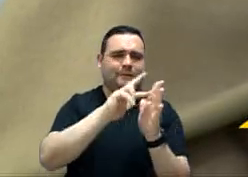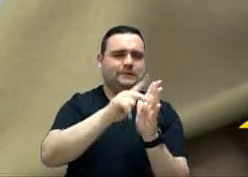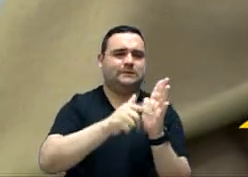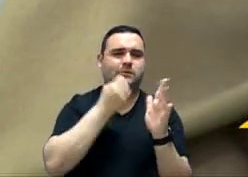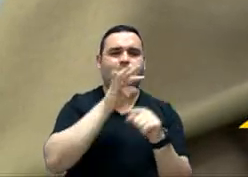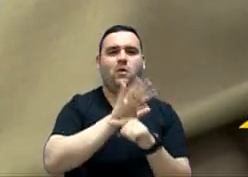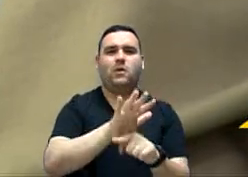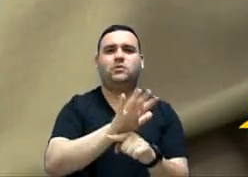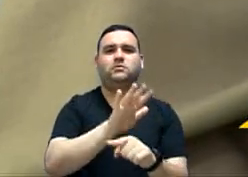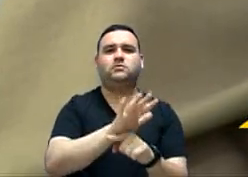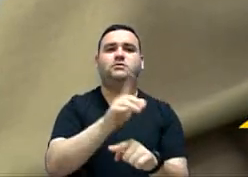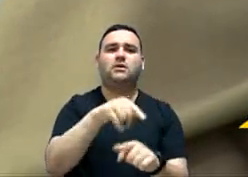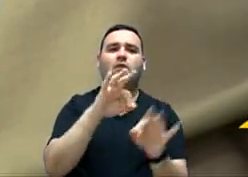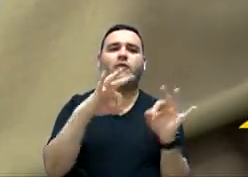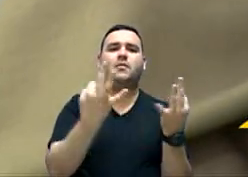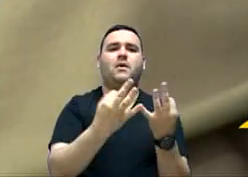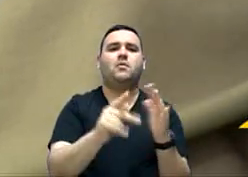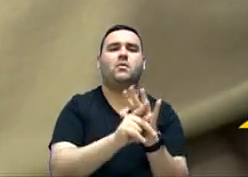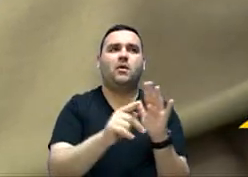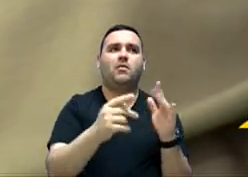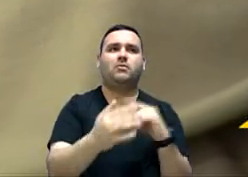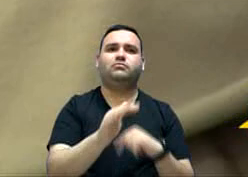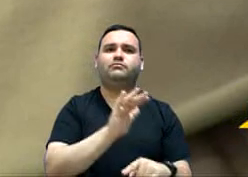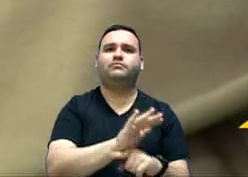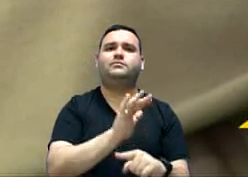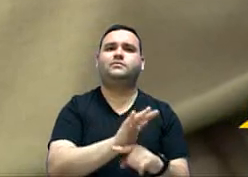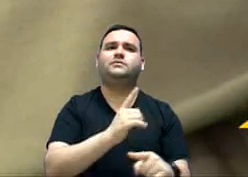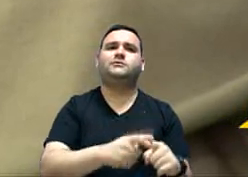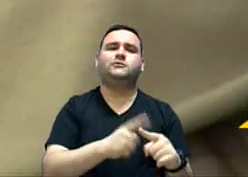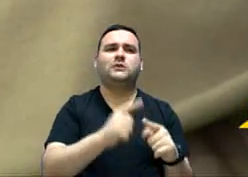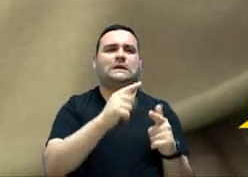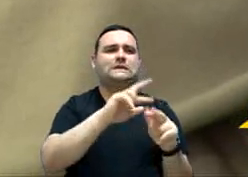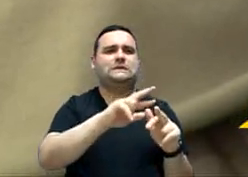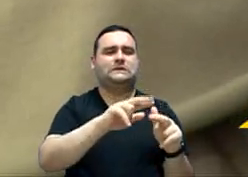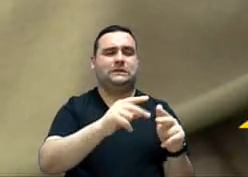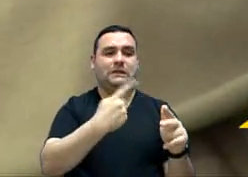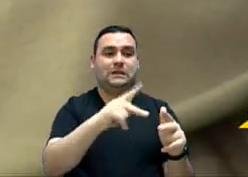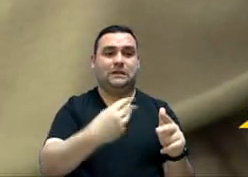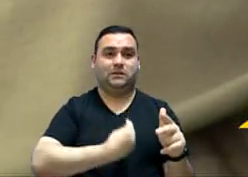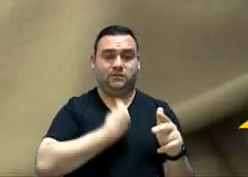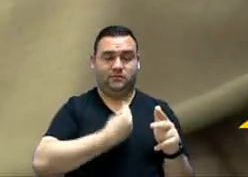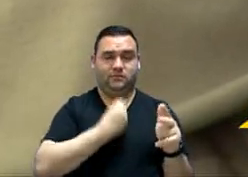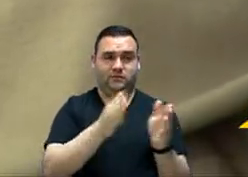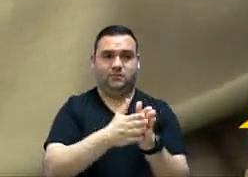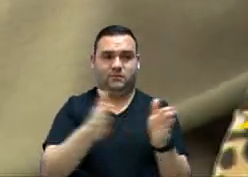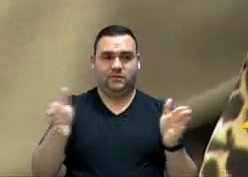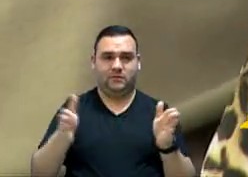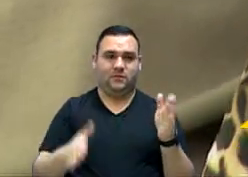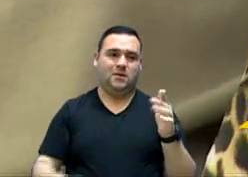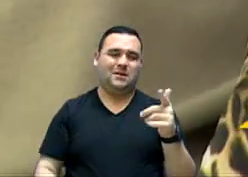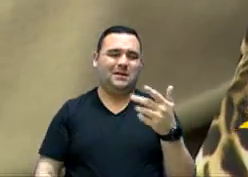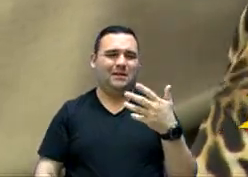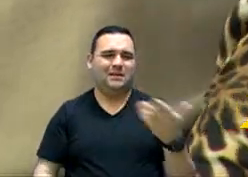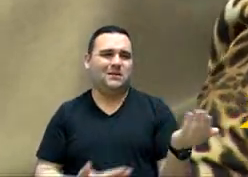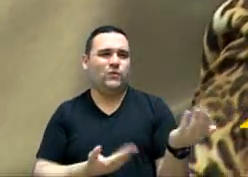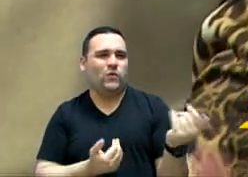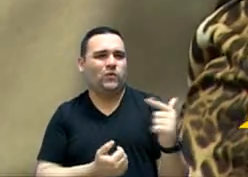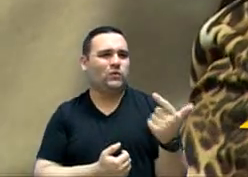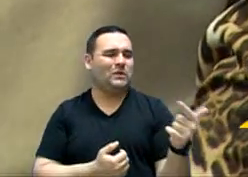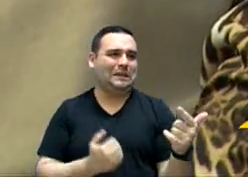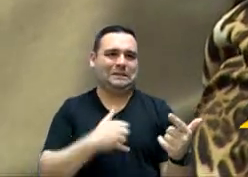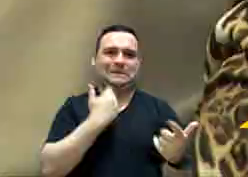de benefícios que a família pode se valer para enfrentar esta fase, que não é adolescente, não